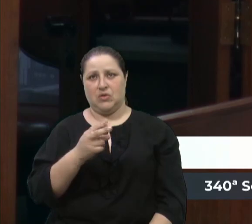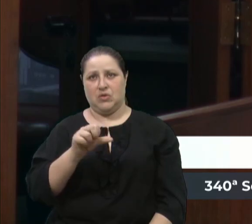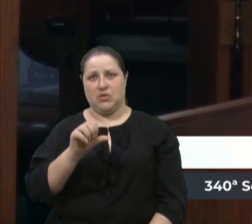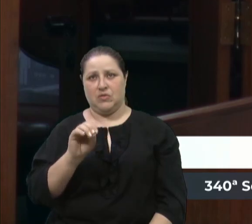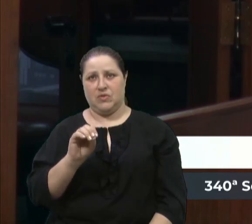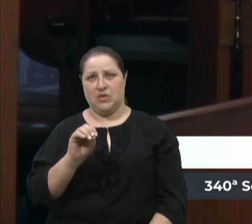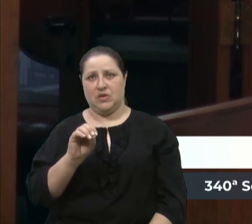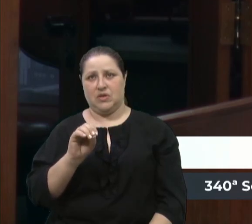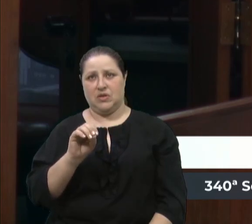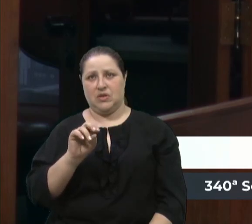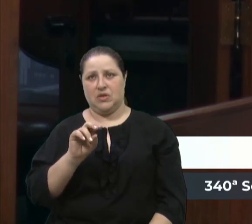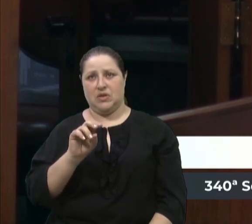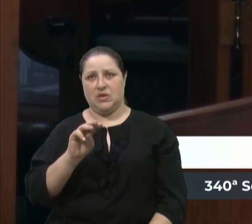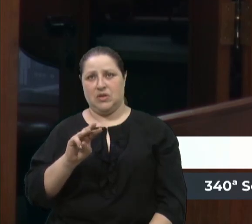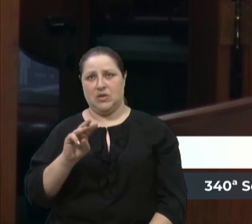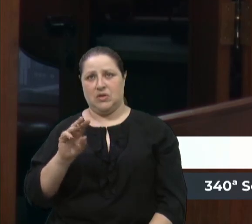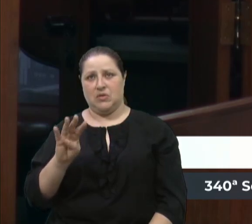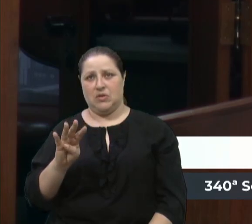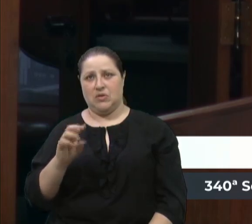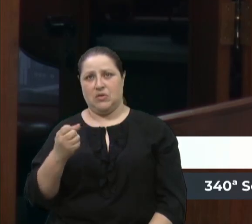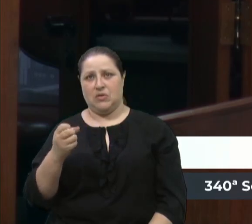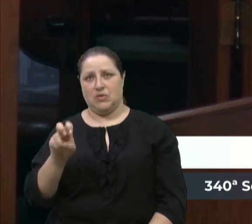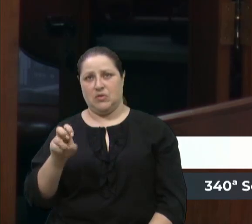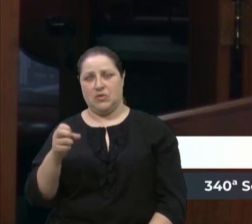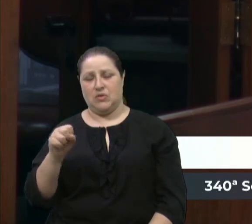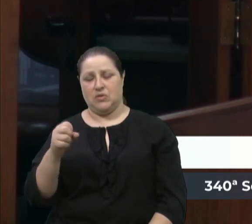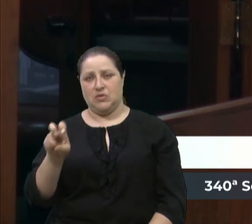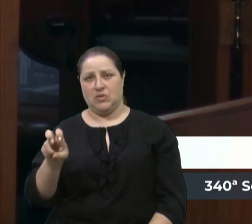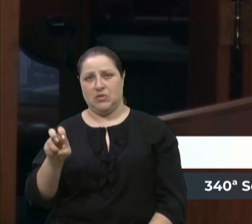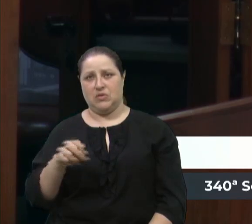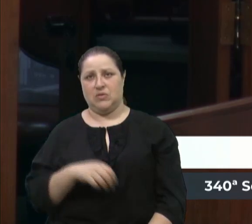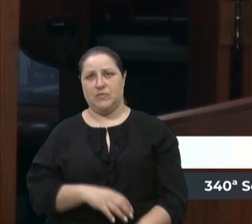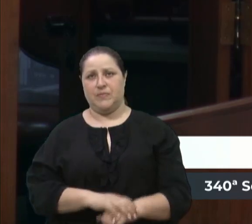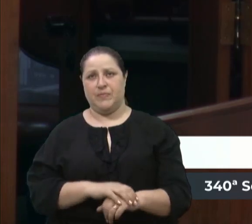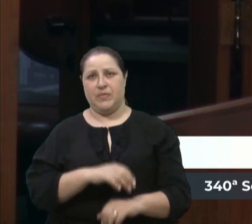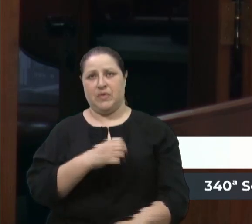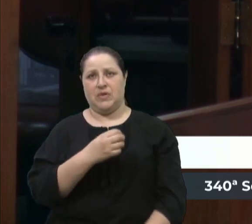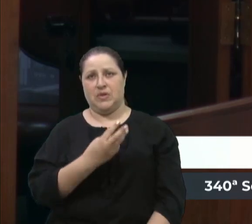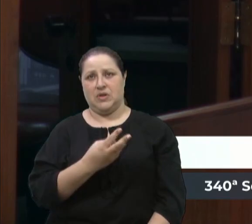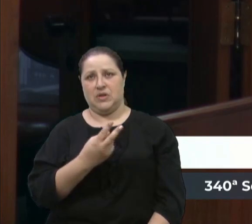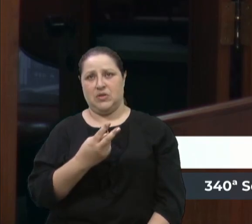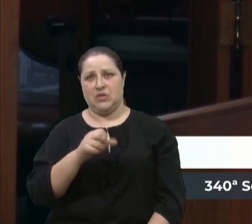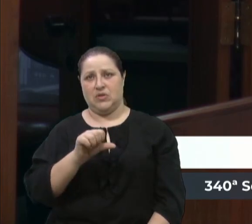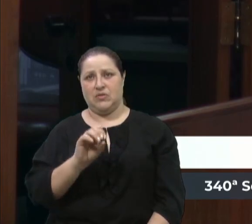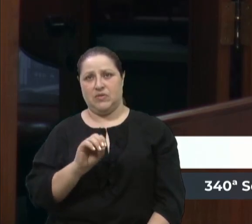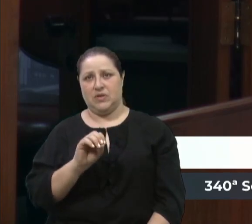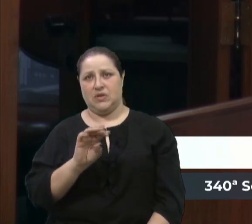4485, 3290 4486 e 3290